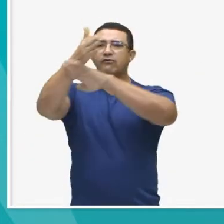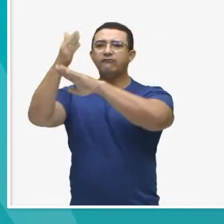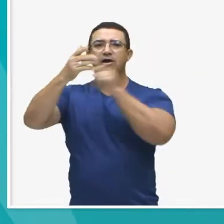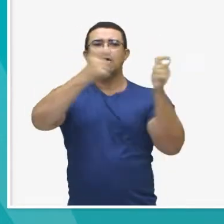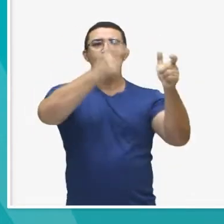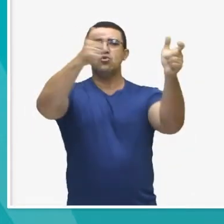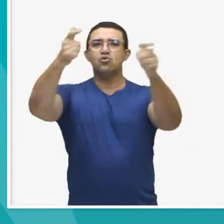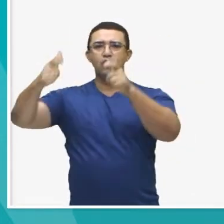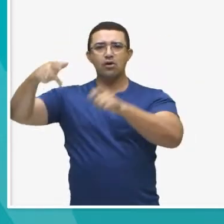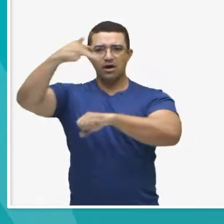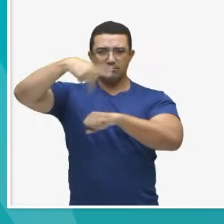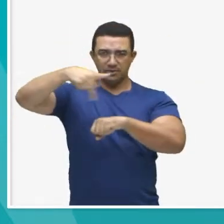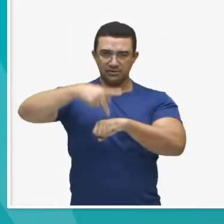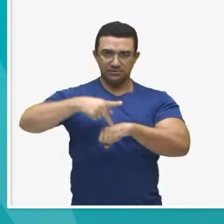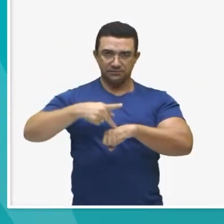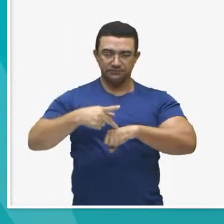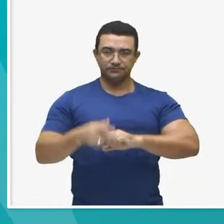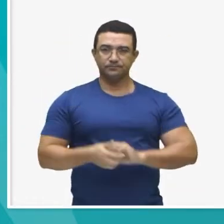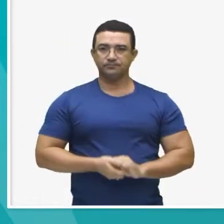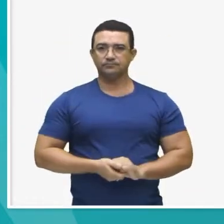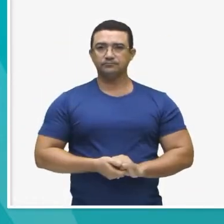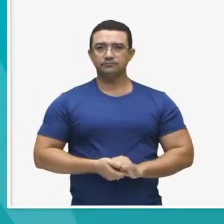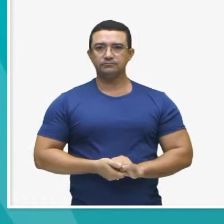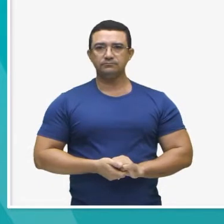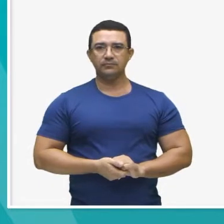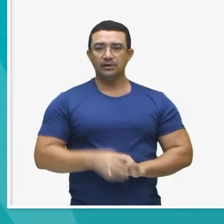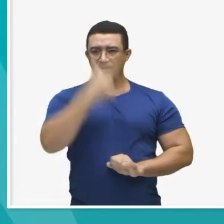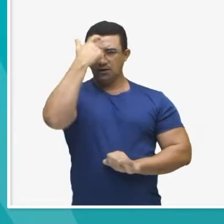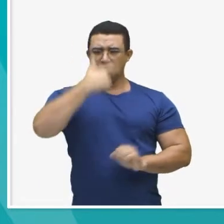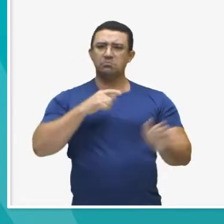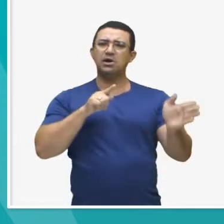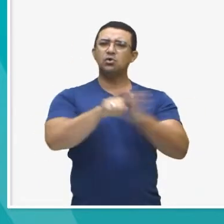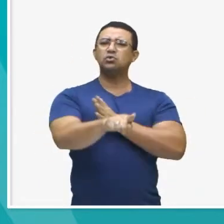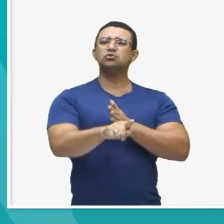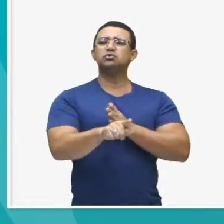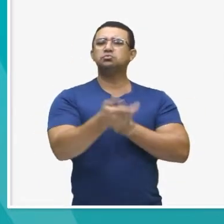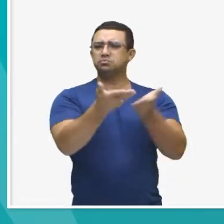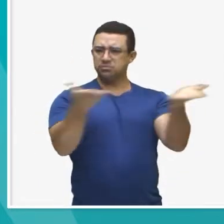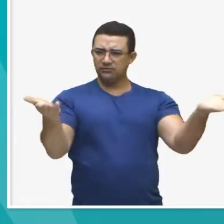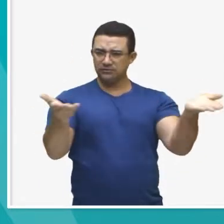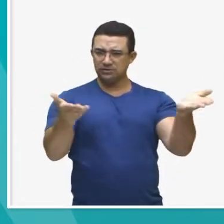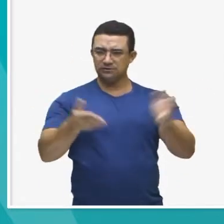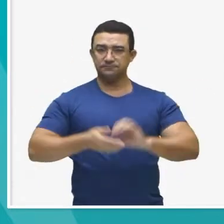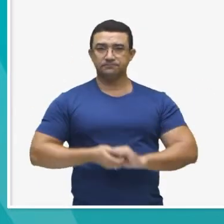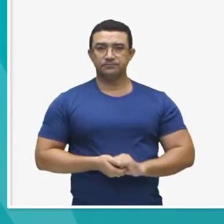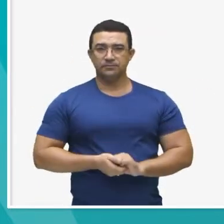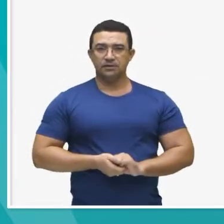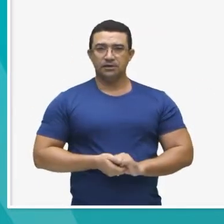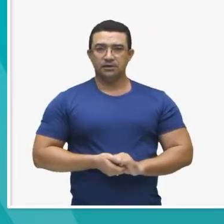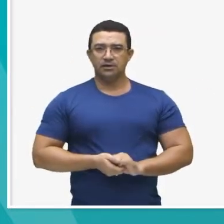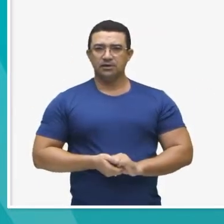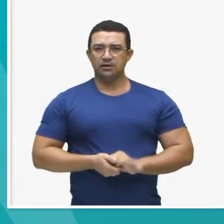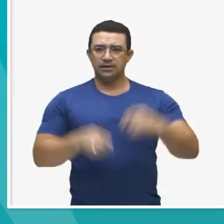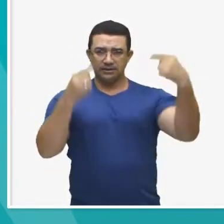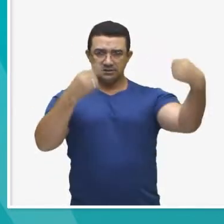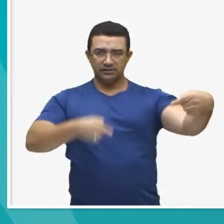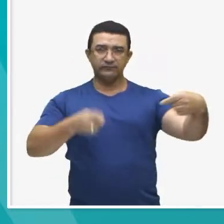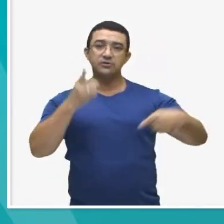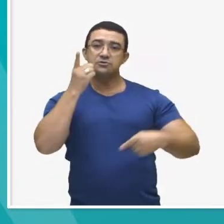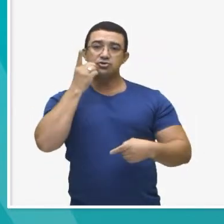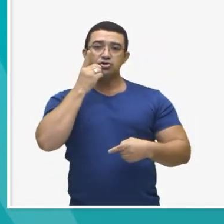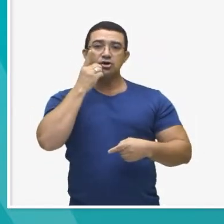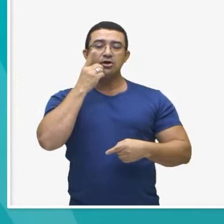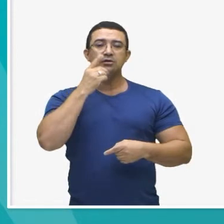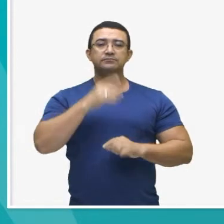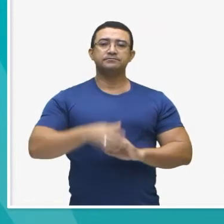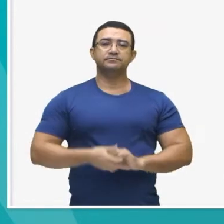país. E aí eu pergunto a vocês, como desafio, como forma de despertar para essa